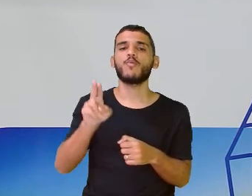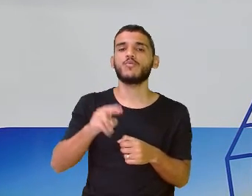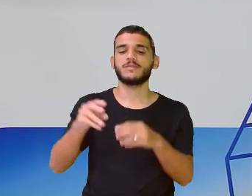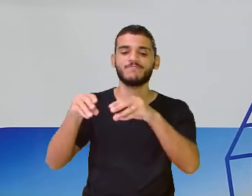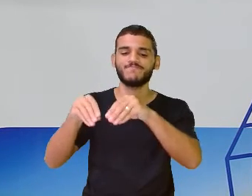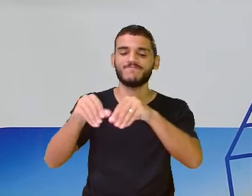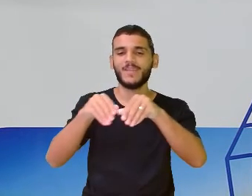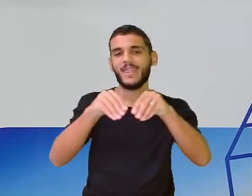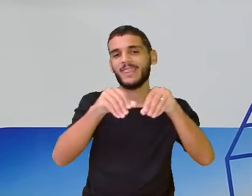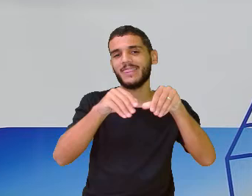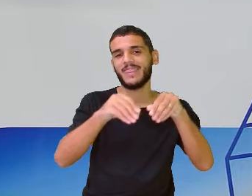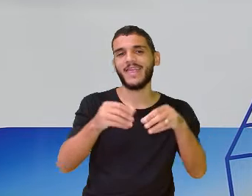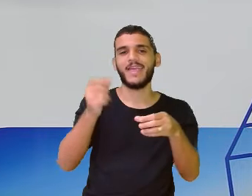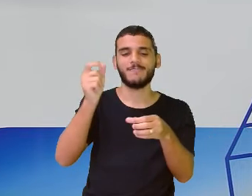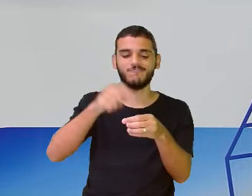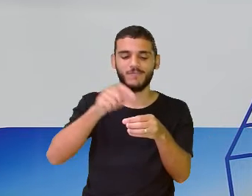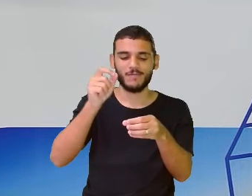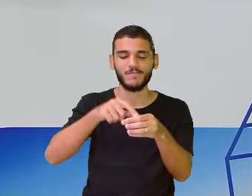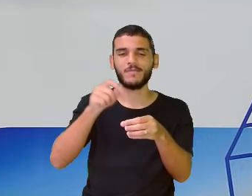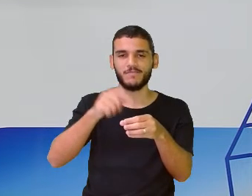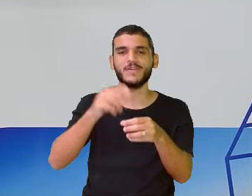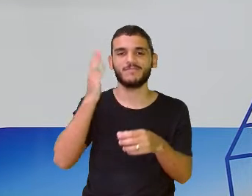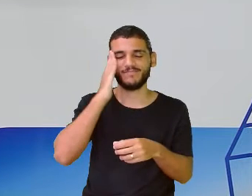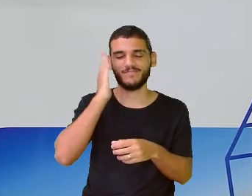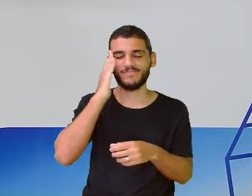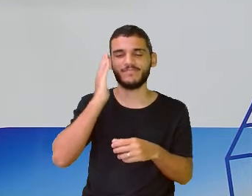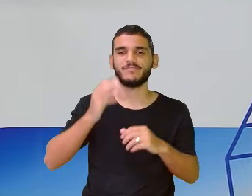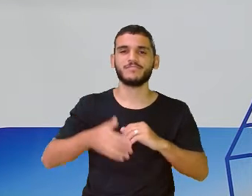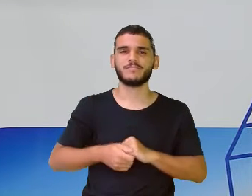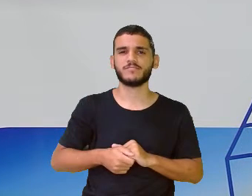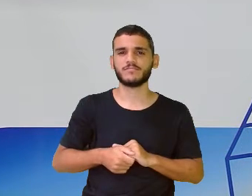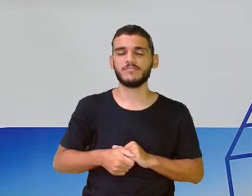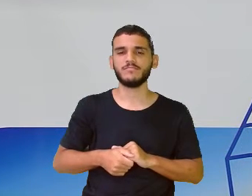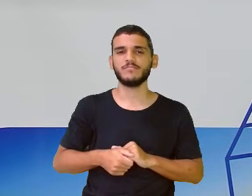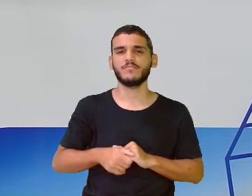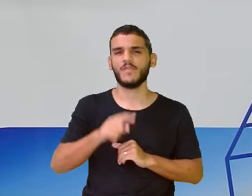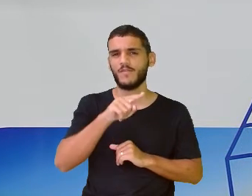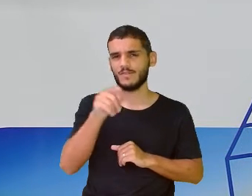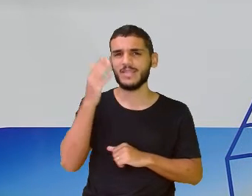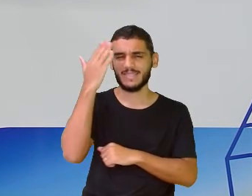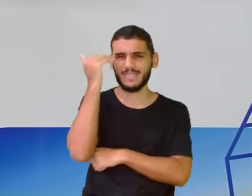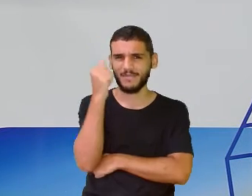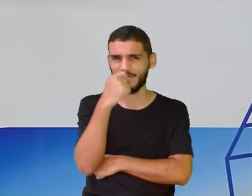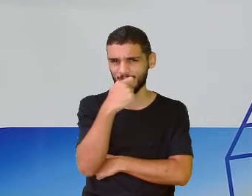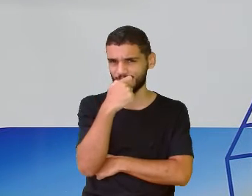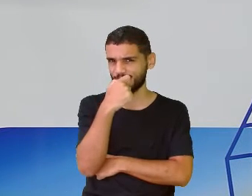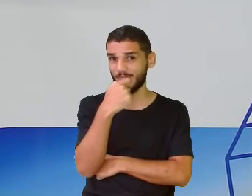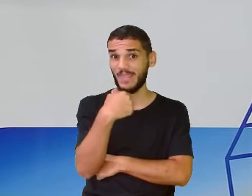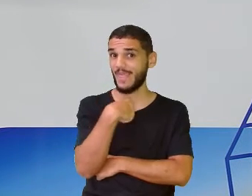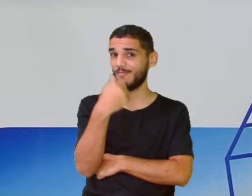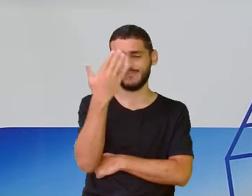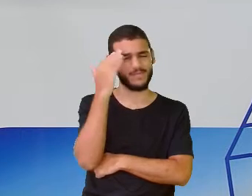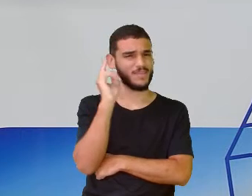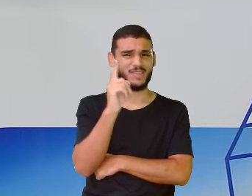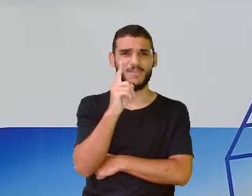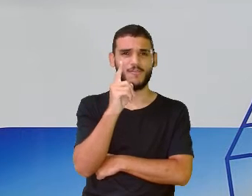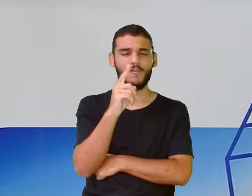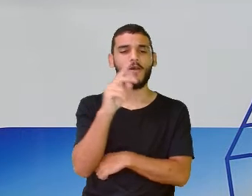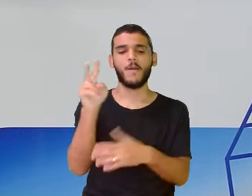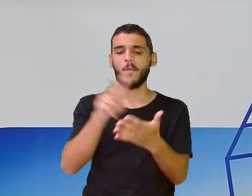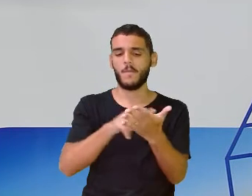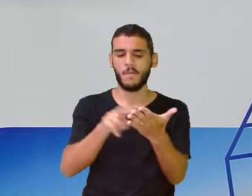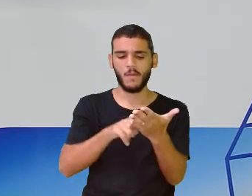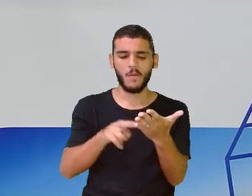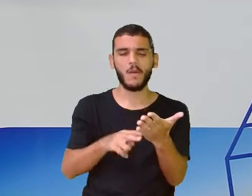para deixar o solo mais rico. Você sabia disso? Eu não sabia. Ao ler essa reportagem, eu aprendi isso e achei